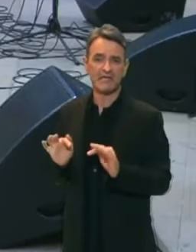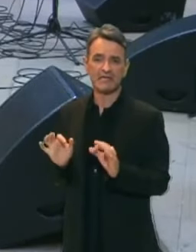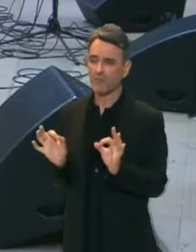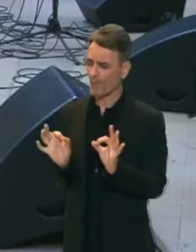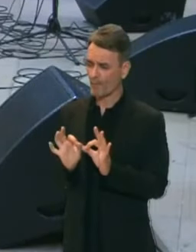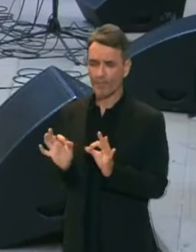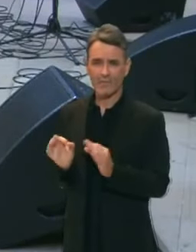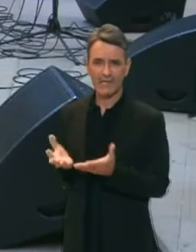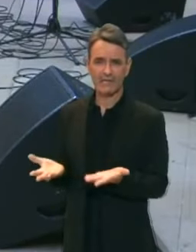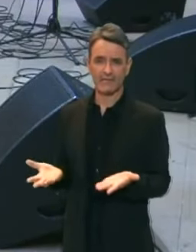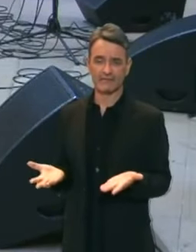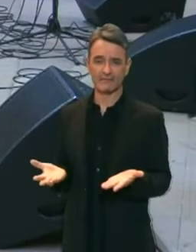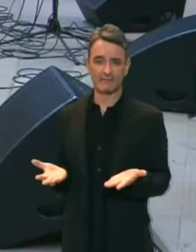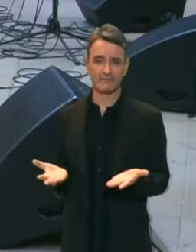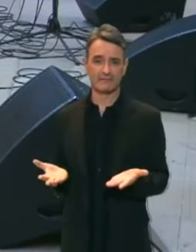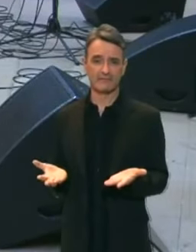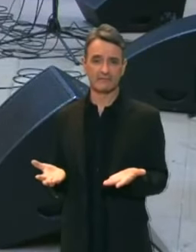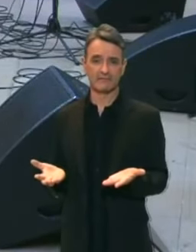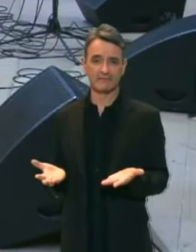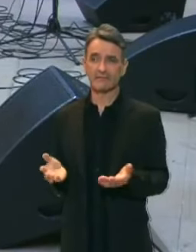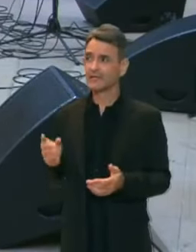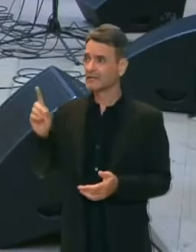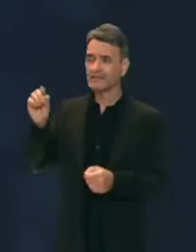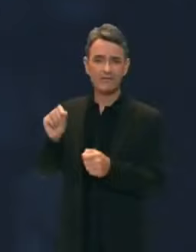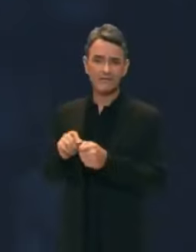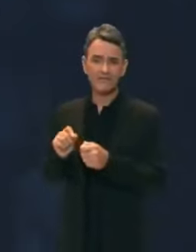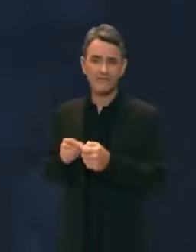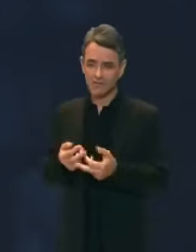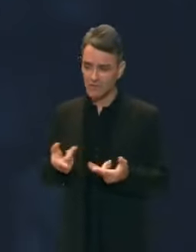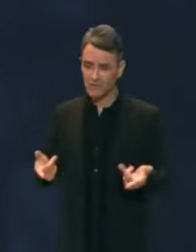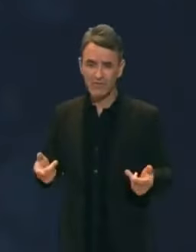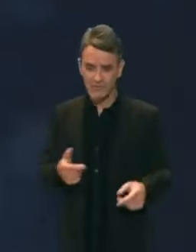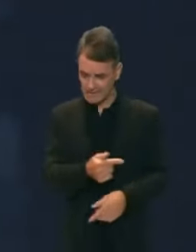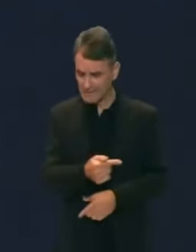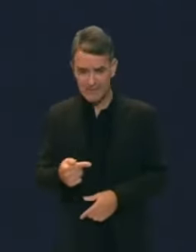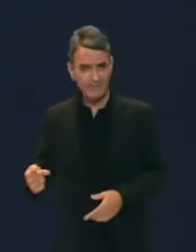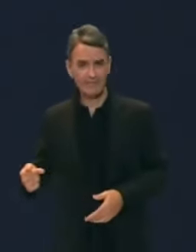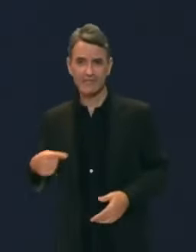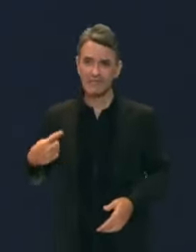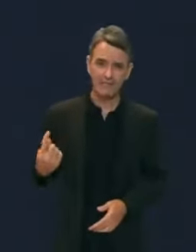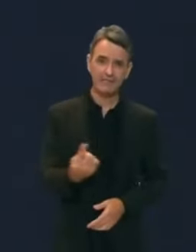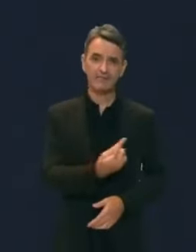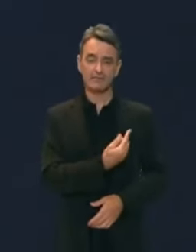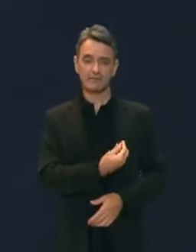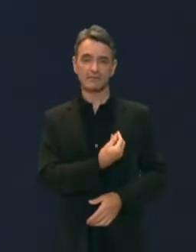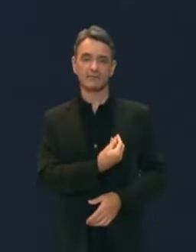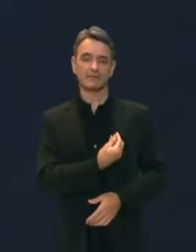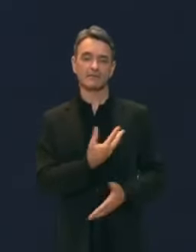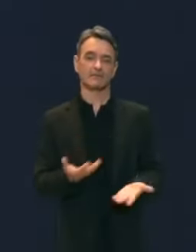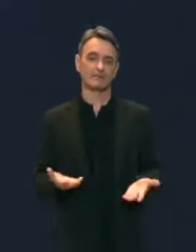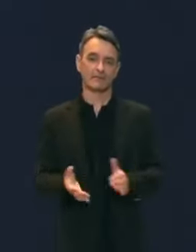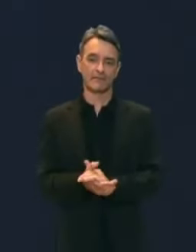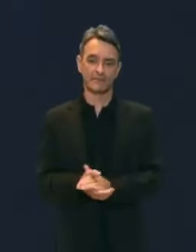por você essa semana. Hoje mesmo, se você parar para pensar ou anotar os milagres